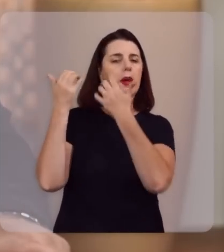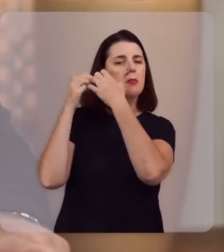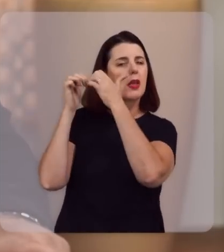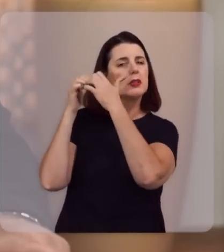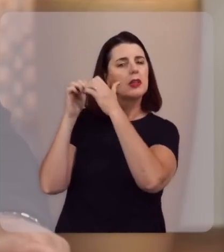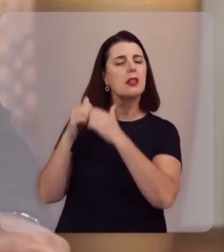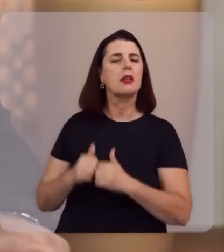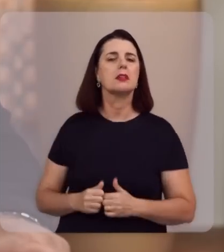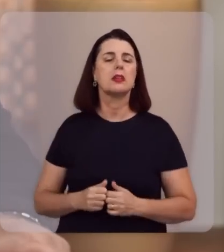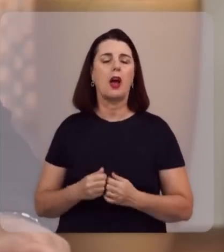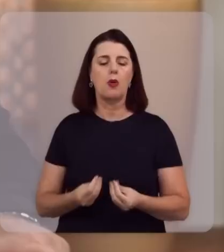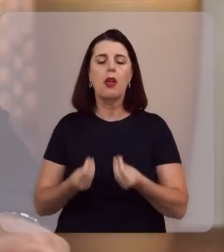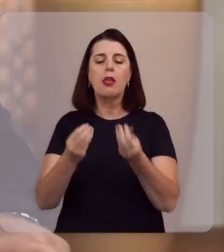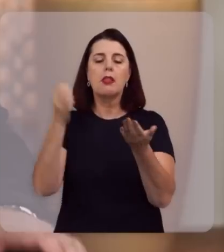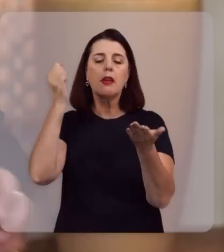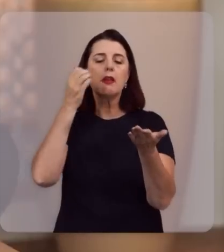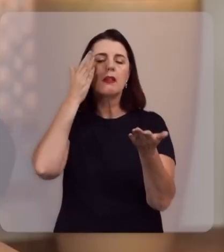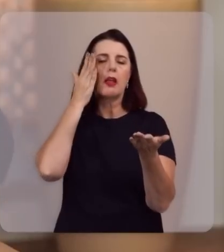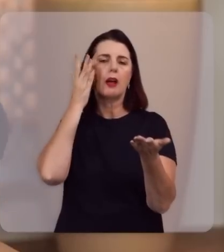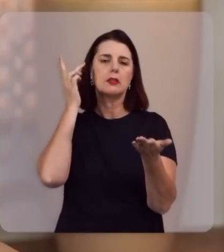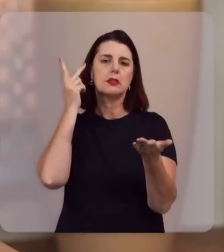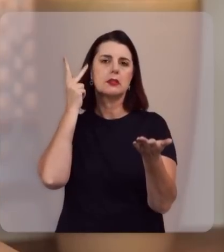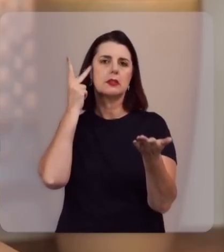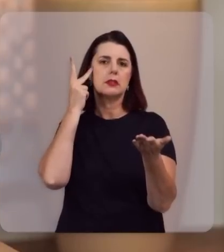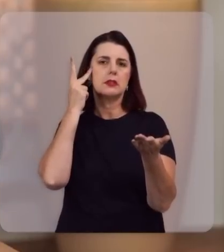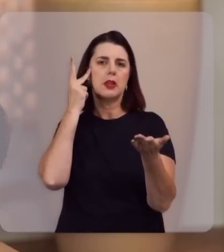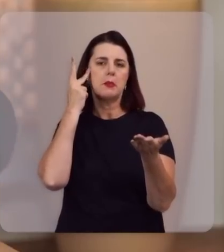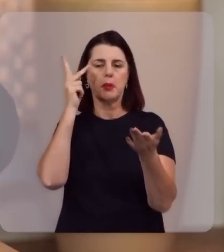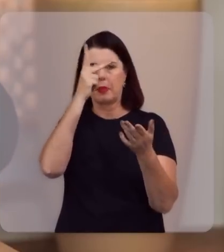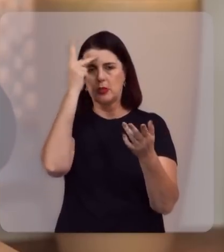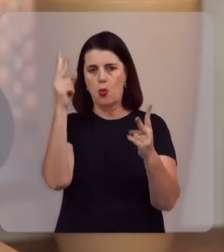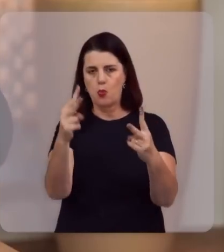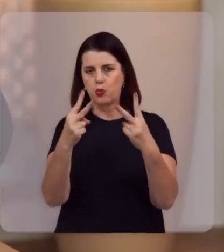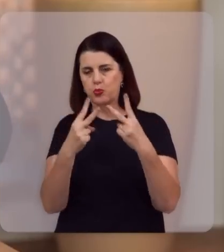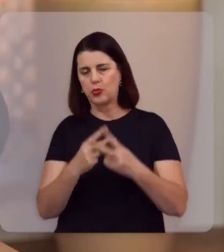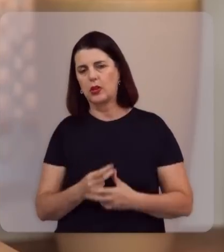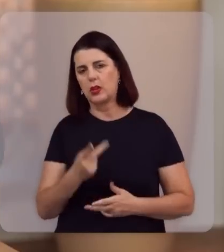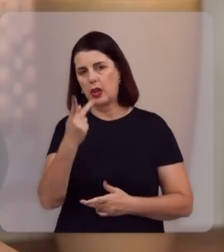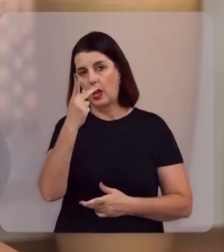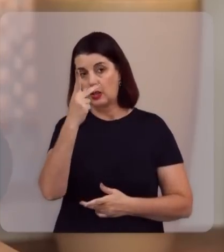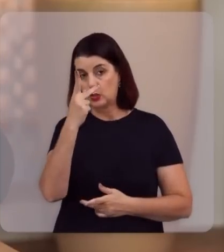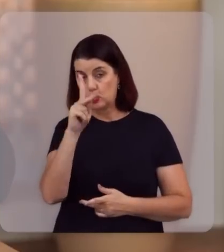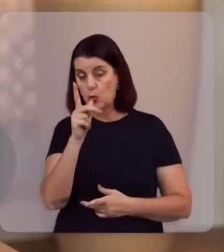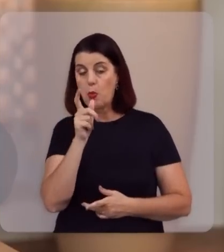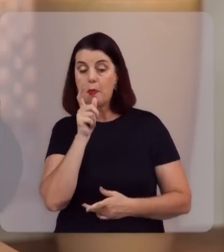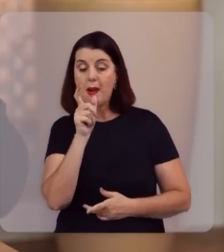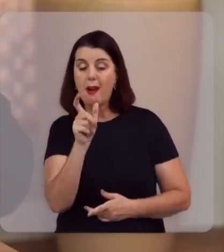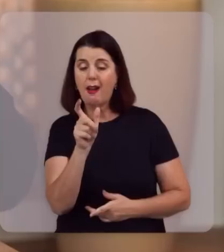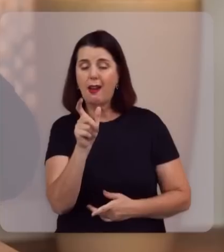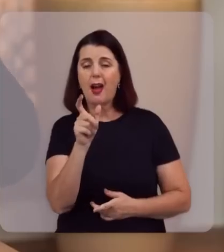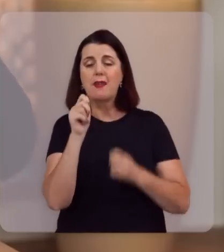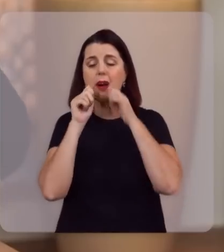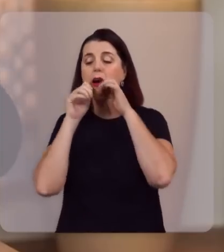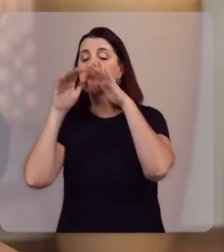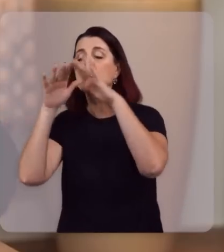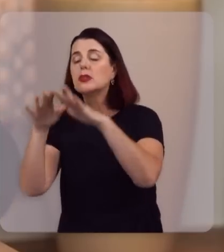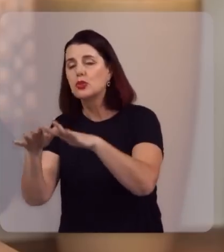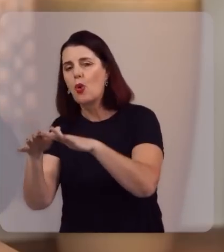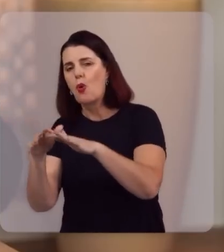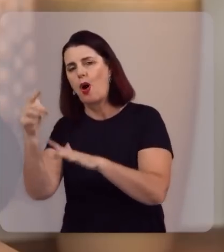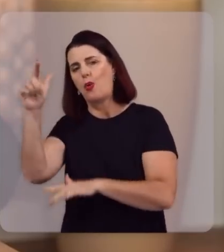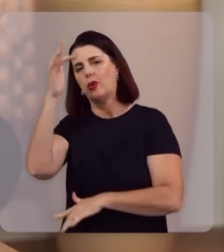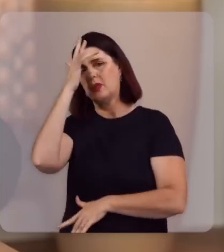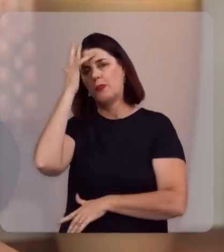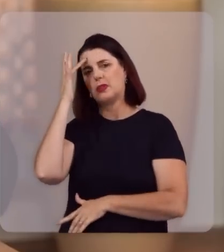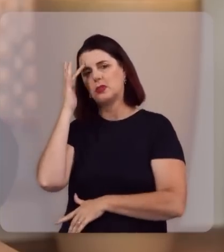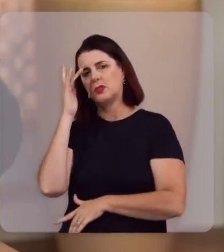transmita graça aos que ouvem. Torpe significa podre, que a sua palavra não apodreça o outro, que a sua palavra abençoe o